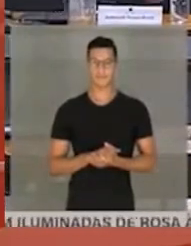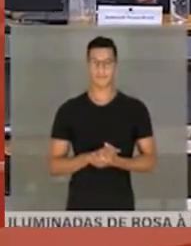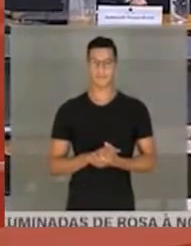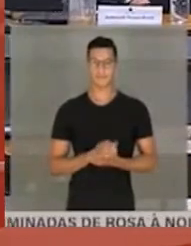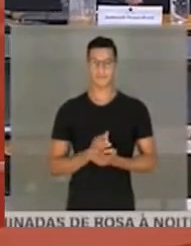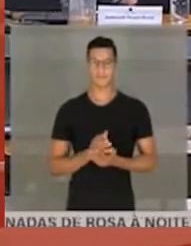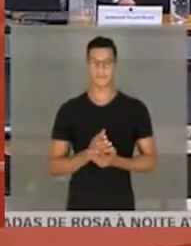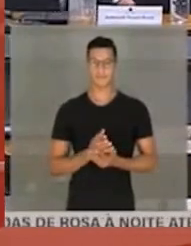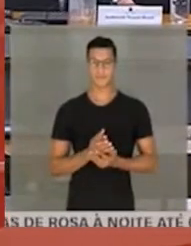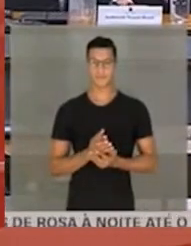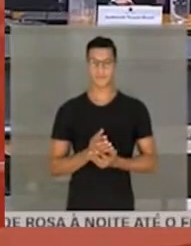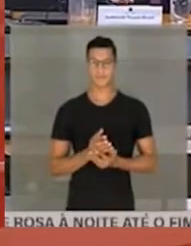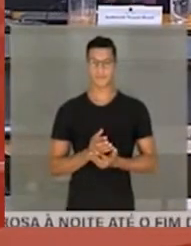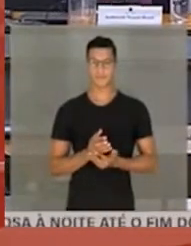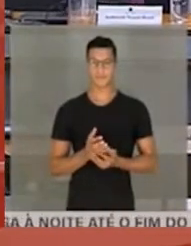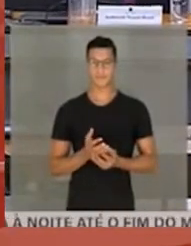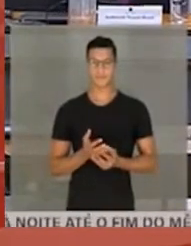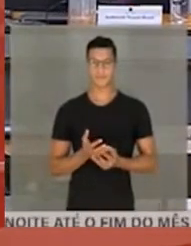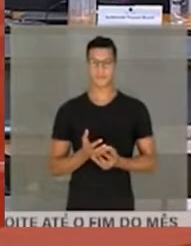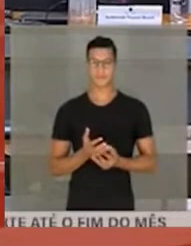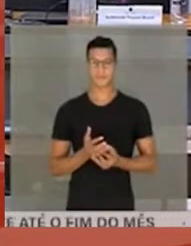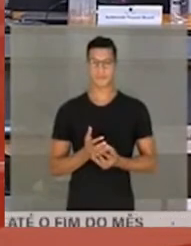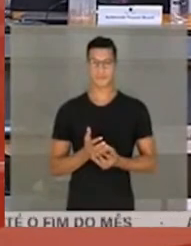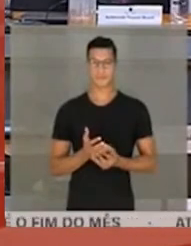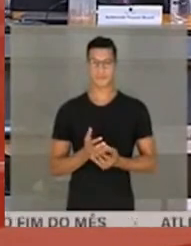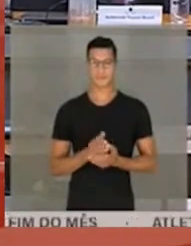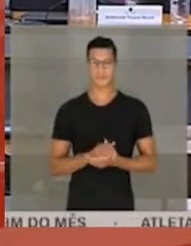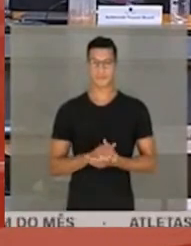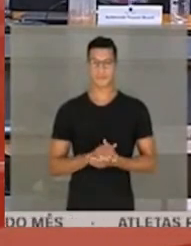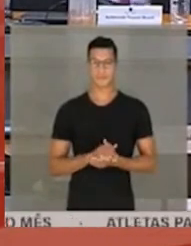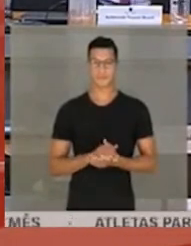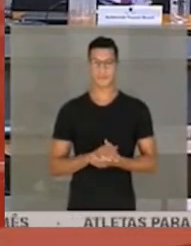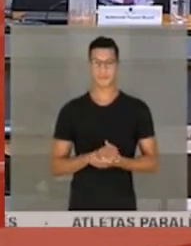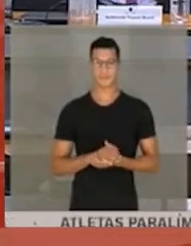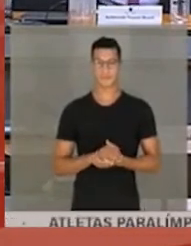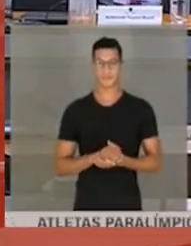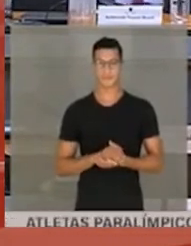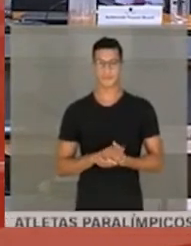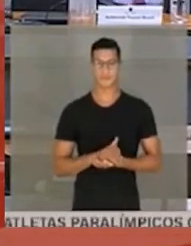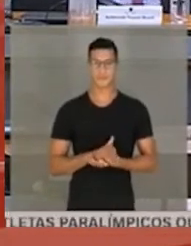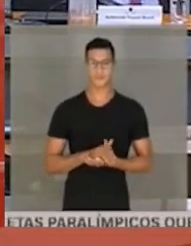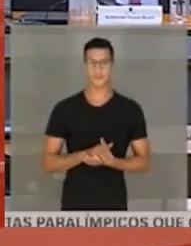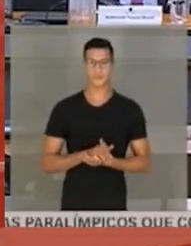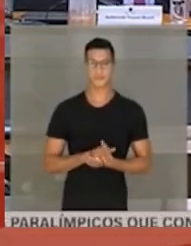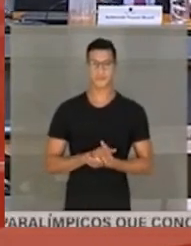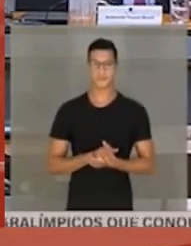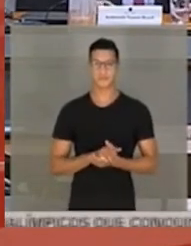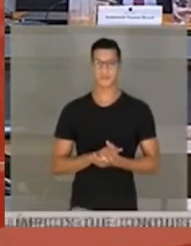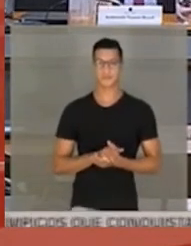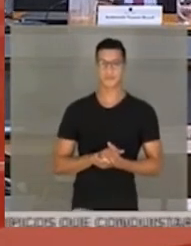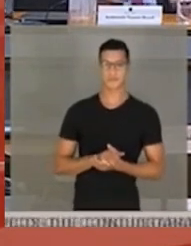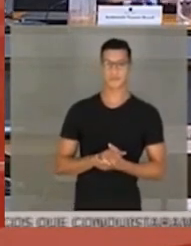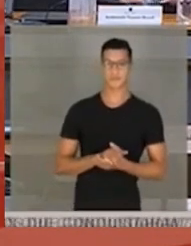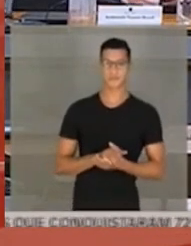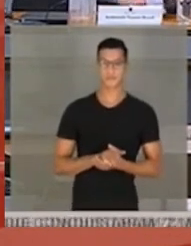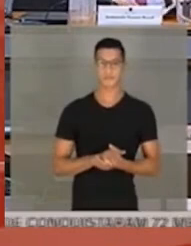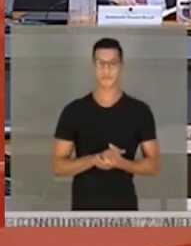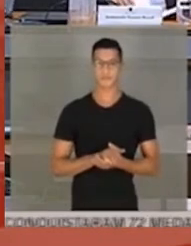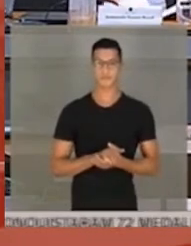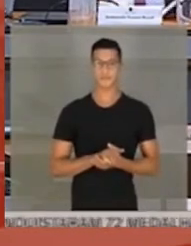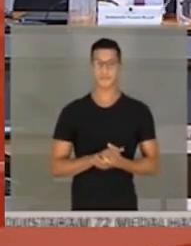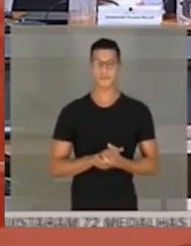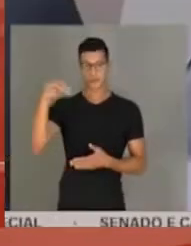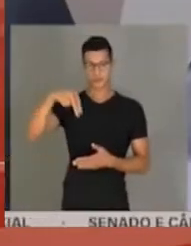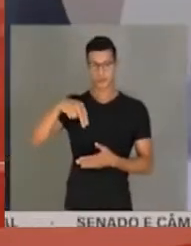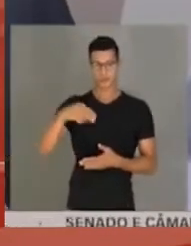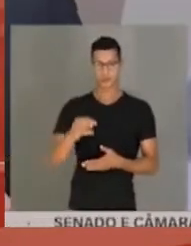correios são ótimos e muito lucrativos não é então a ideia de favorecer a ver tc.log